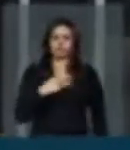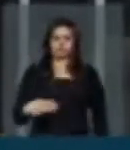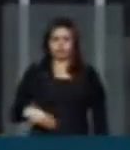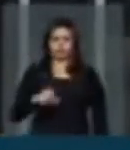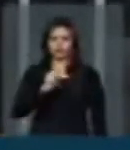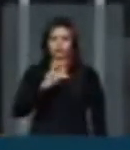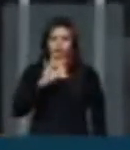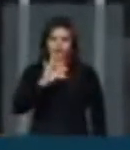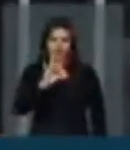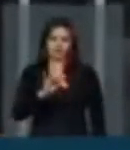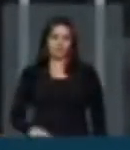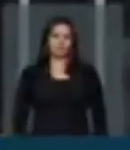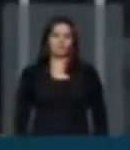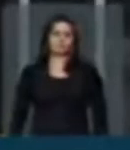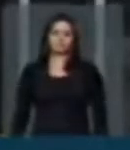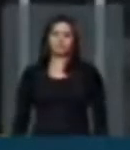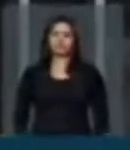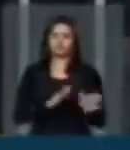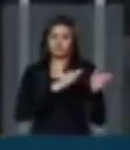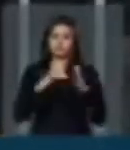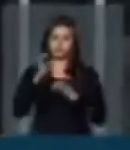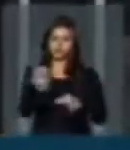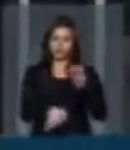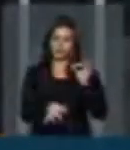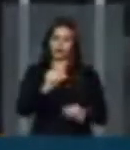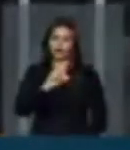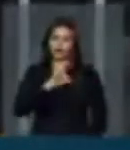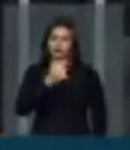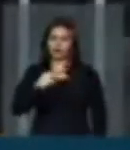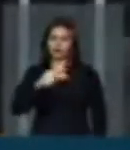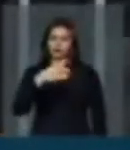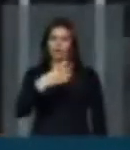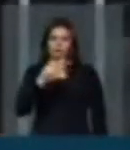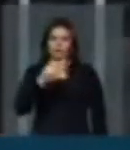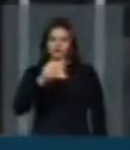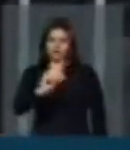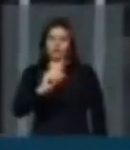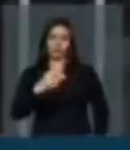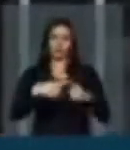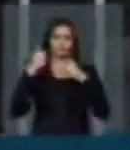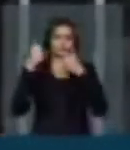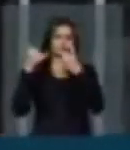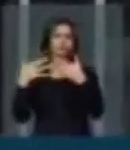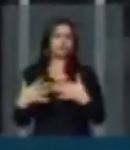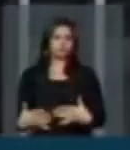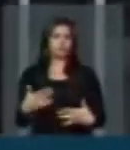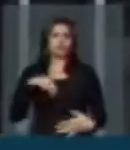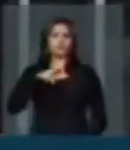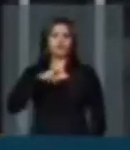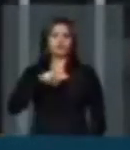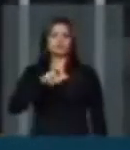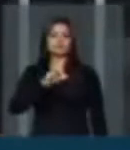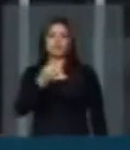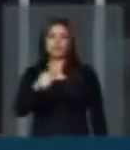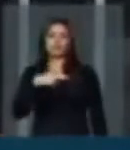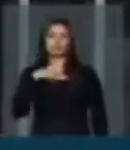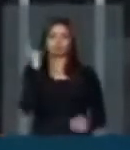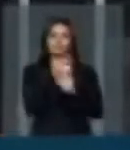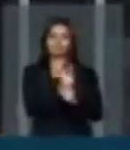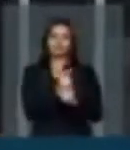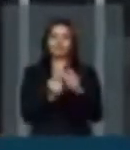do Supremo Tribunal Federal durante o julgamento da ação 470, que destrinchou o malfadado mensalão.